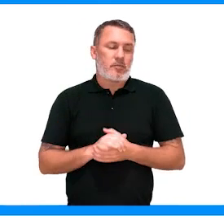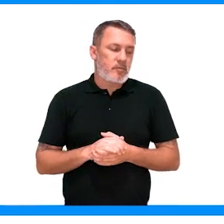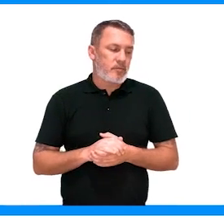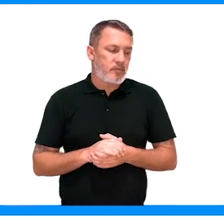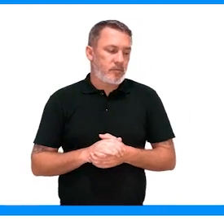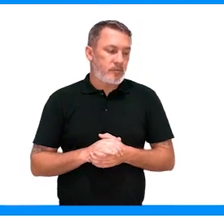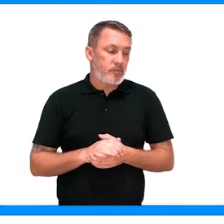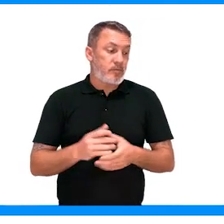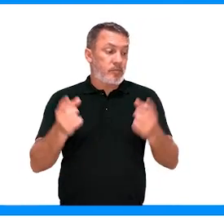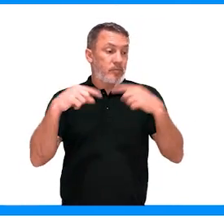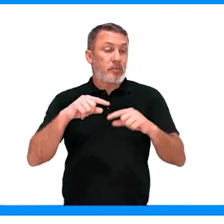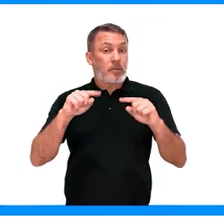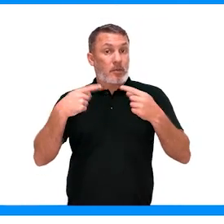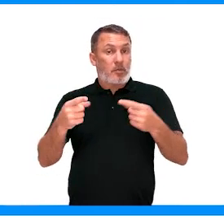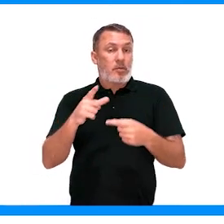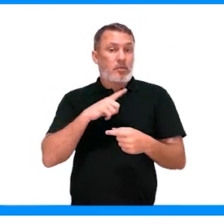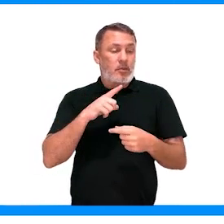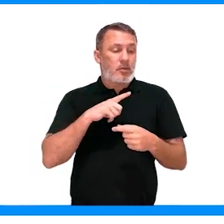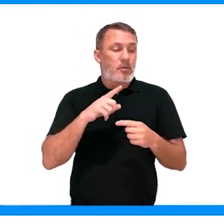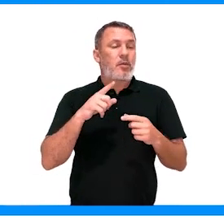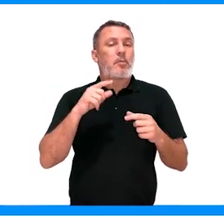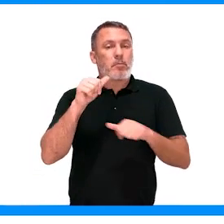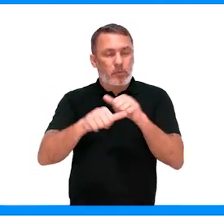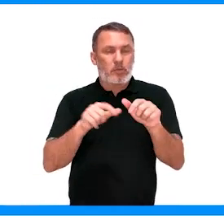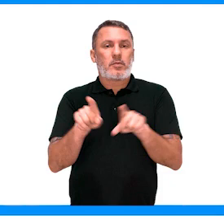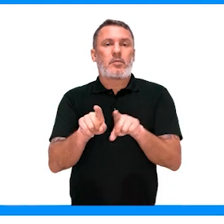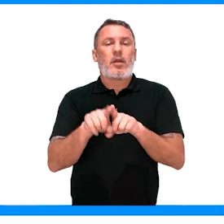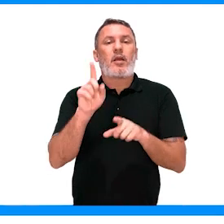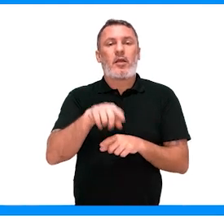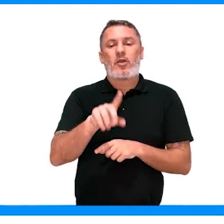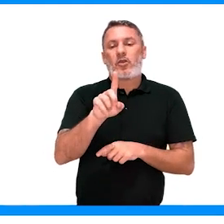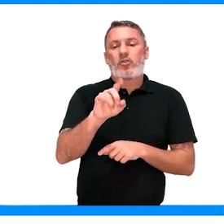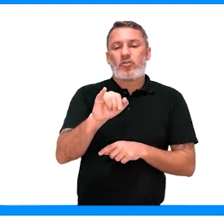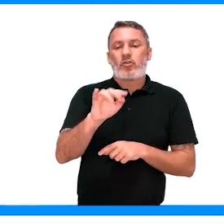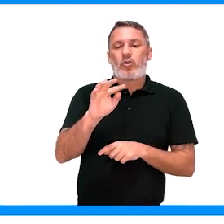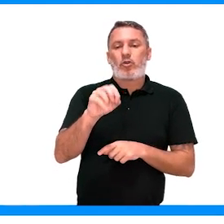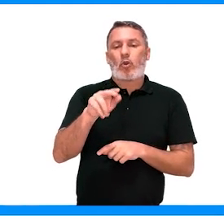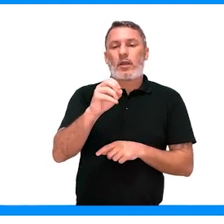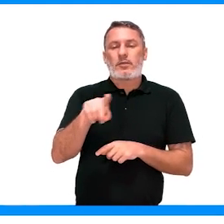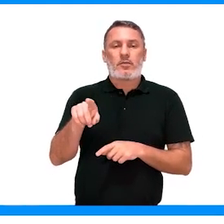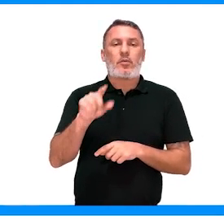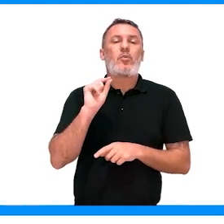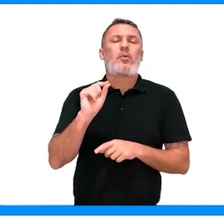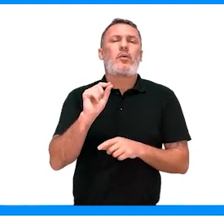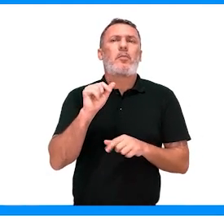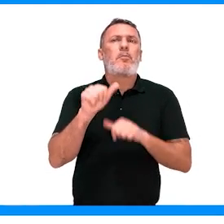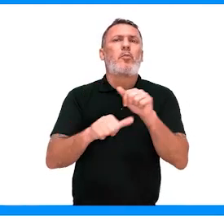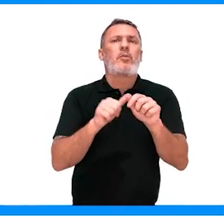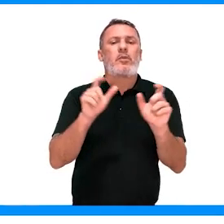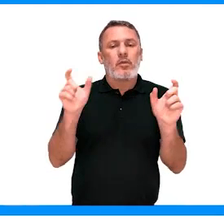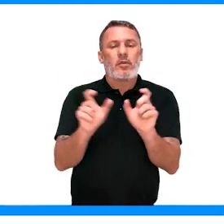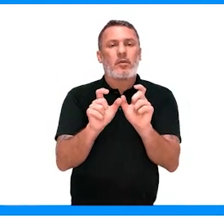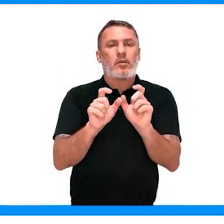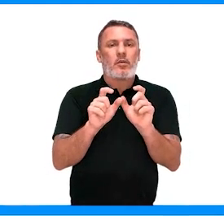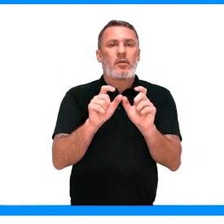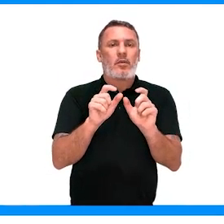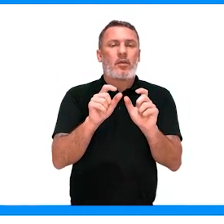pessoa. E depois eles sofrem irregularidade da ditongação também. Então eles